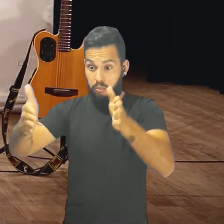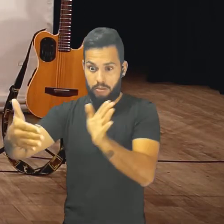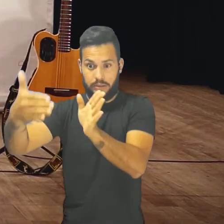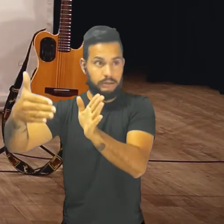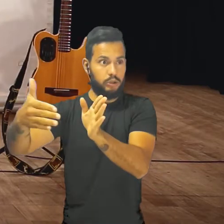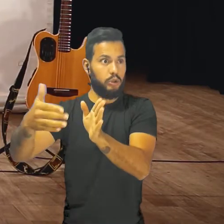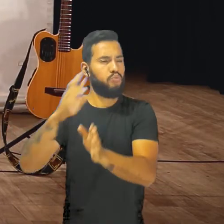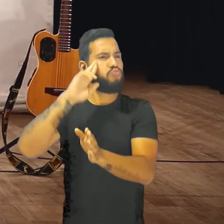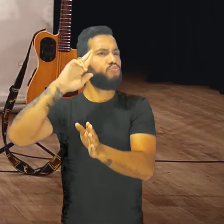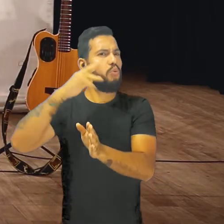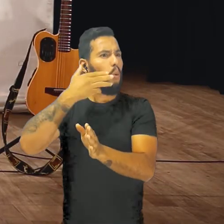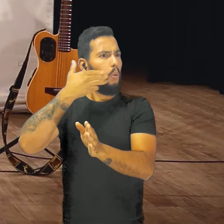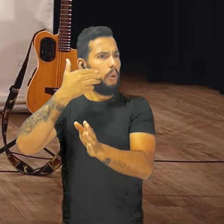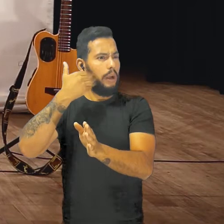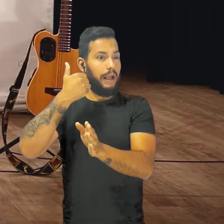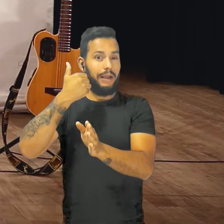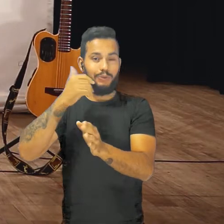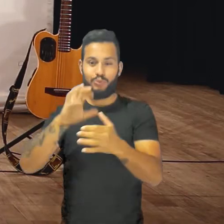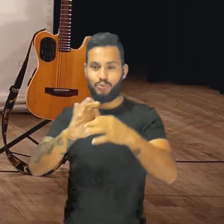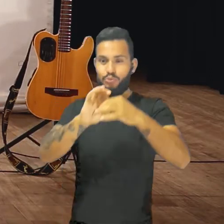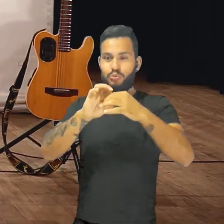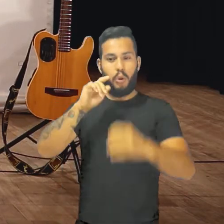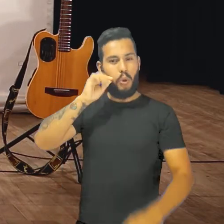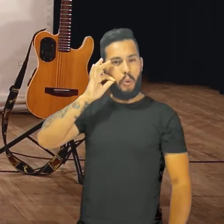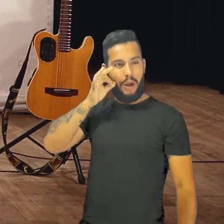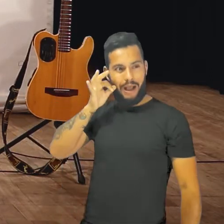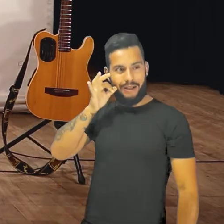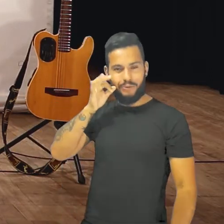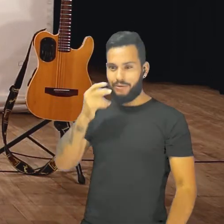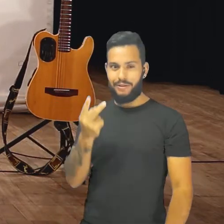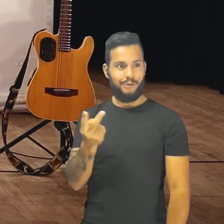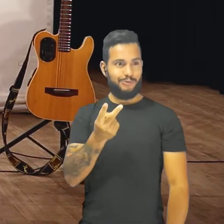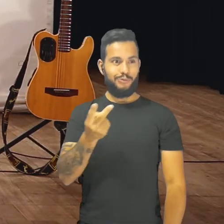rato. Uma dupla imperfeita.